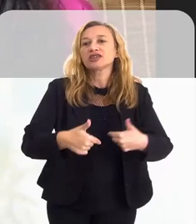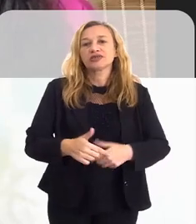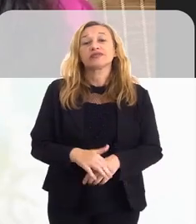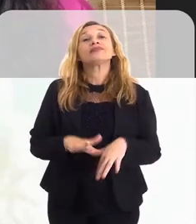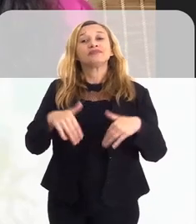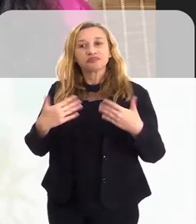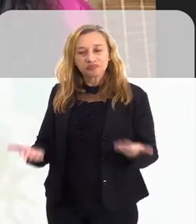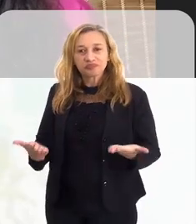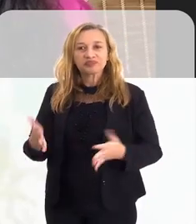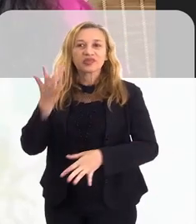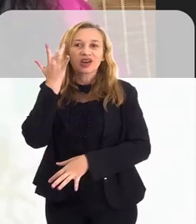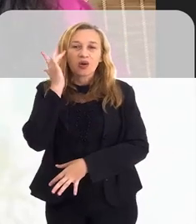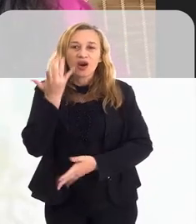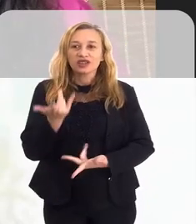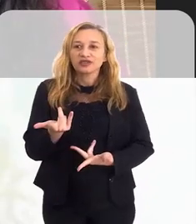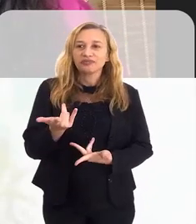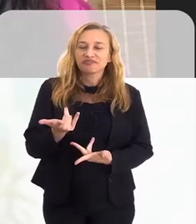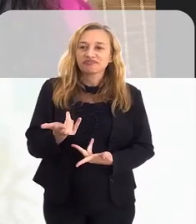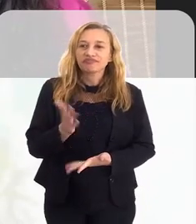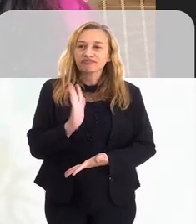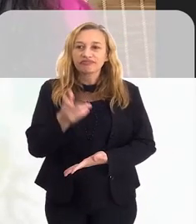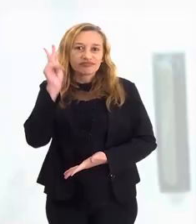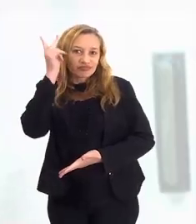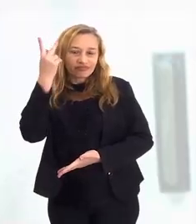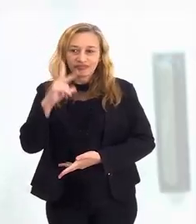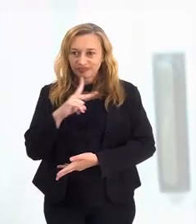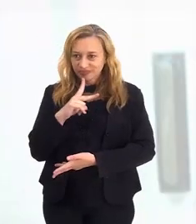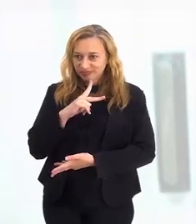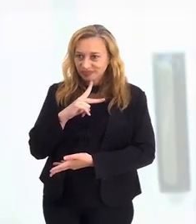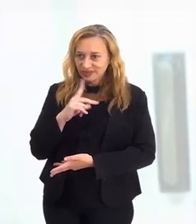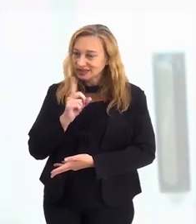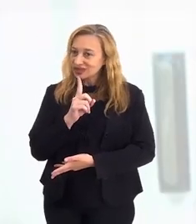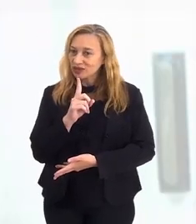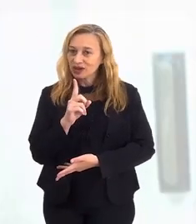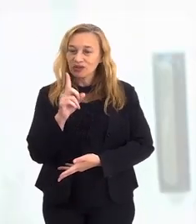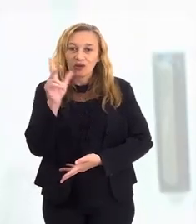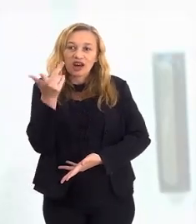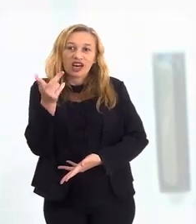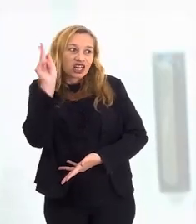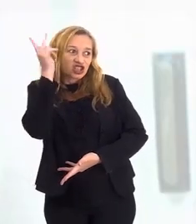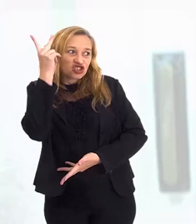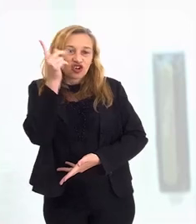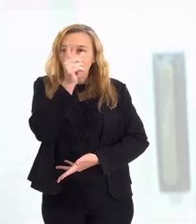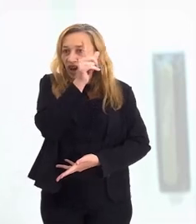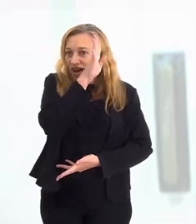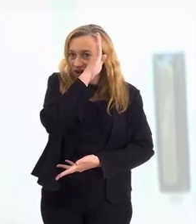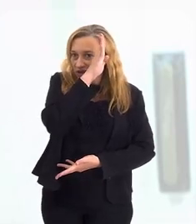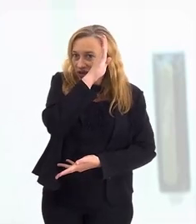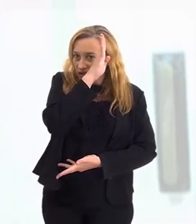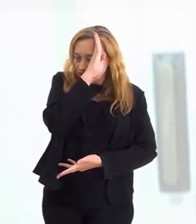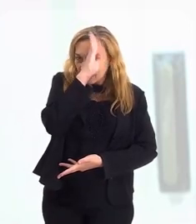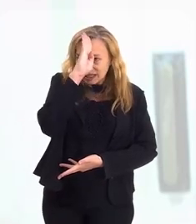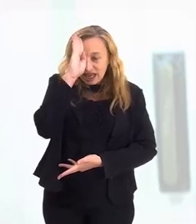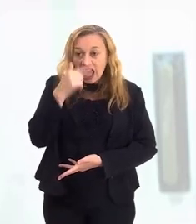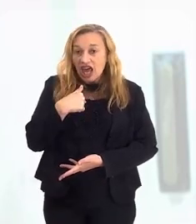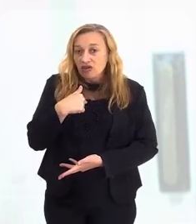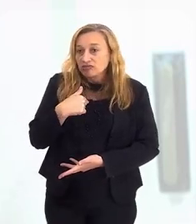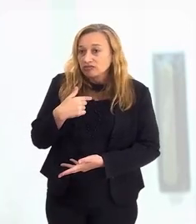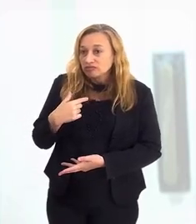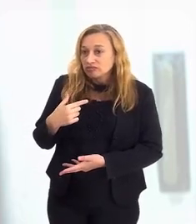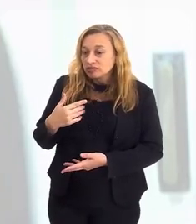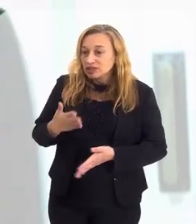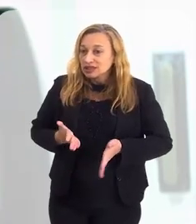peito. Então, eu acho que isso tem uma relação já com a história pessoal, já não é mais uma história acadêmica, né? Porque eu nasci